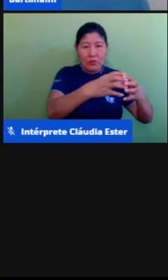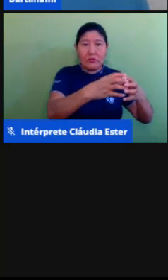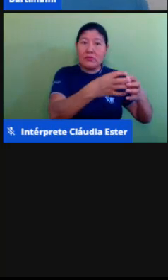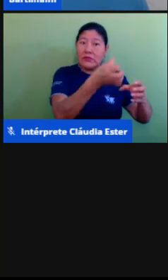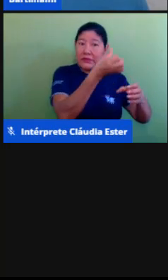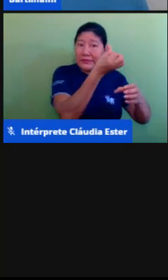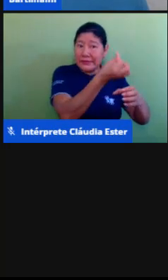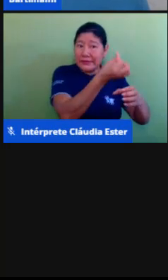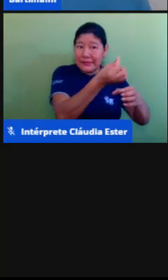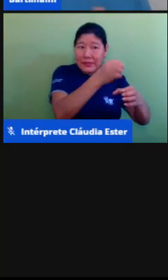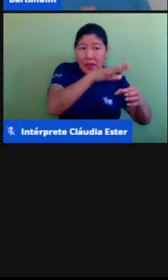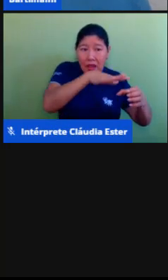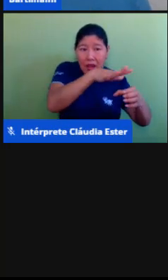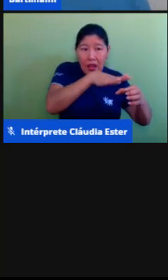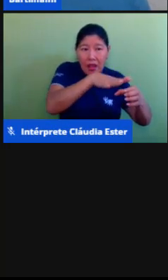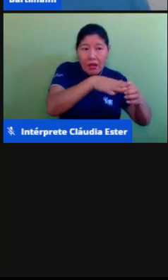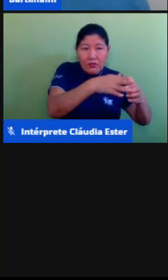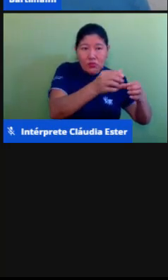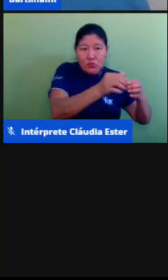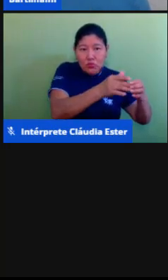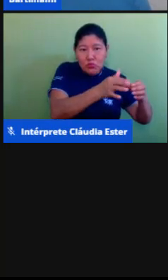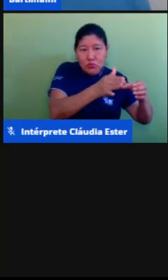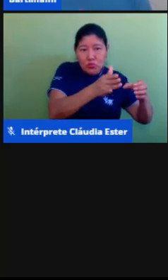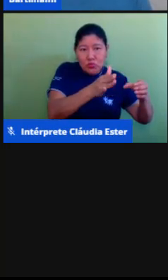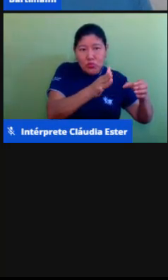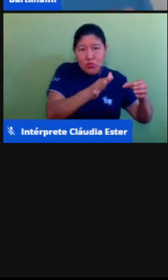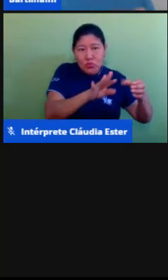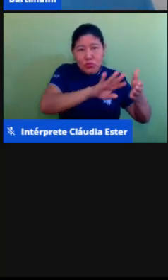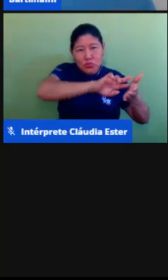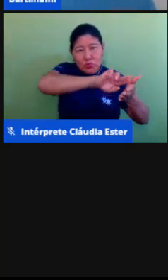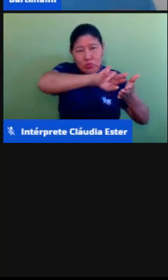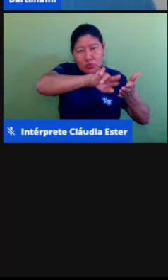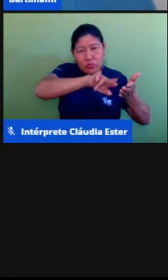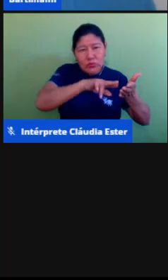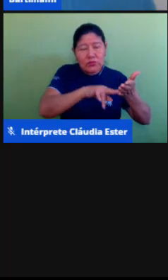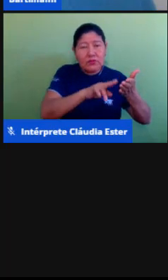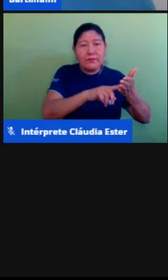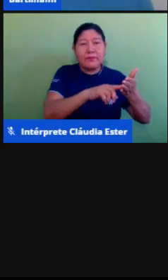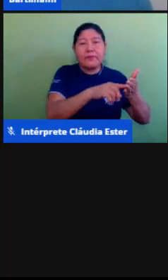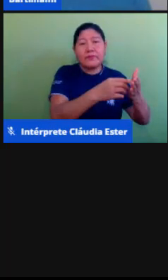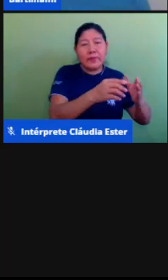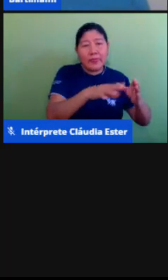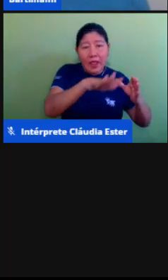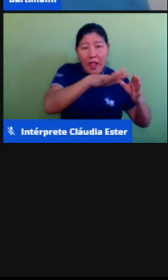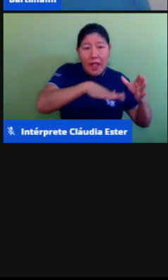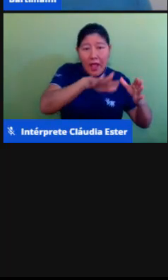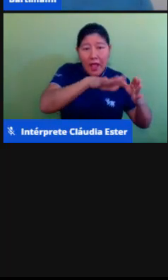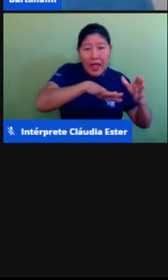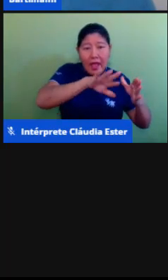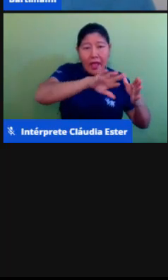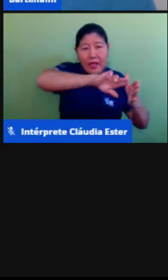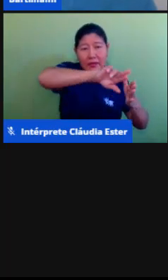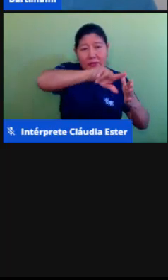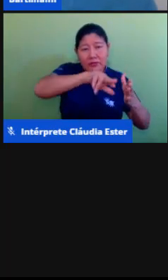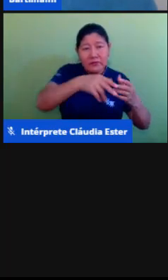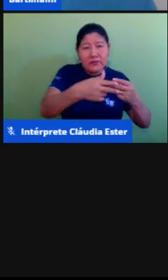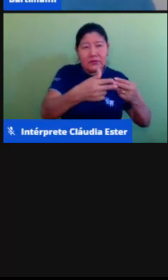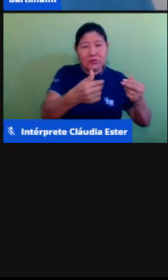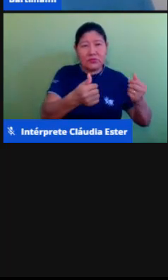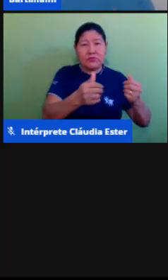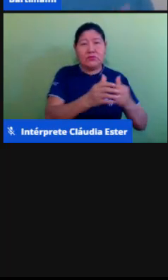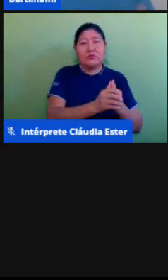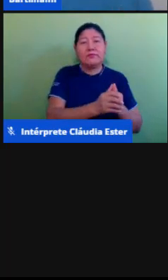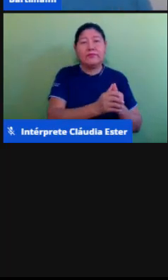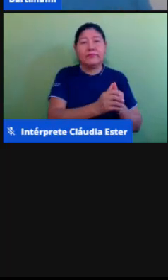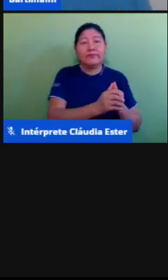natural não florestal, agropecuária, área não vegetada, corpos d'água e não observado. Esse